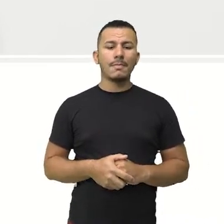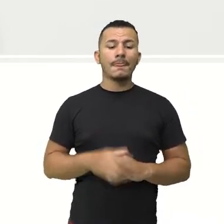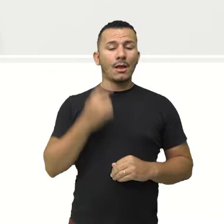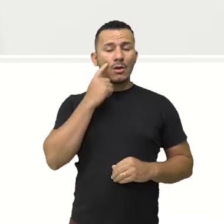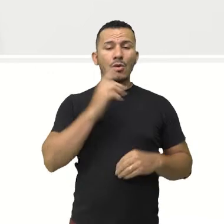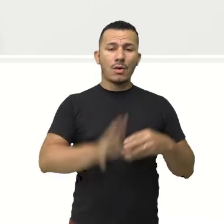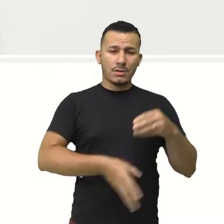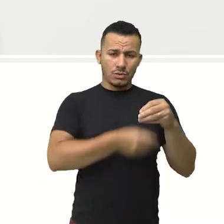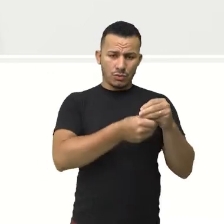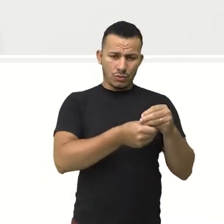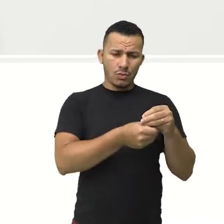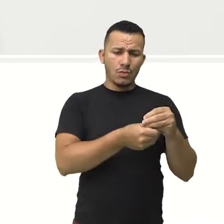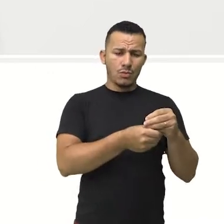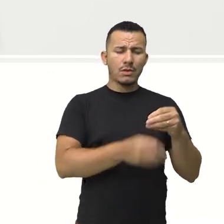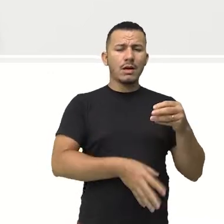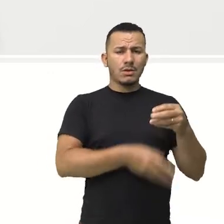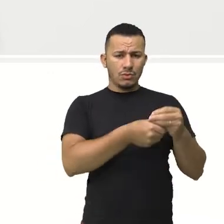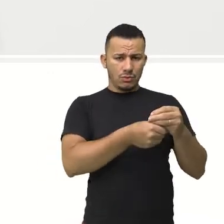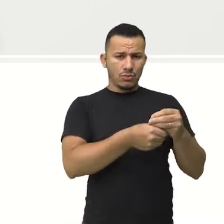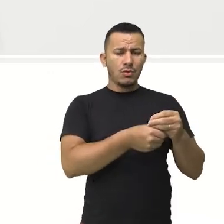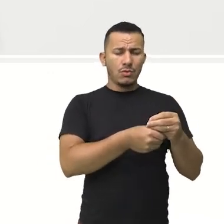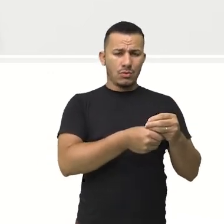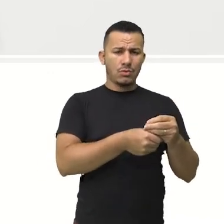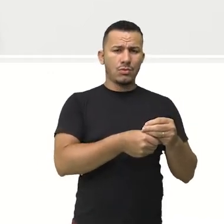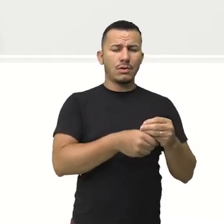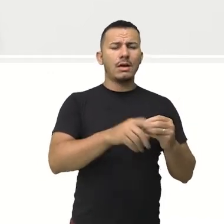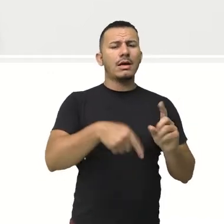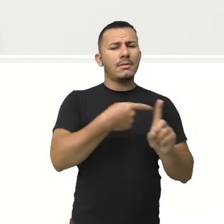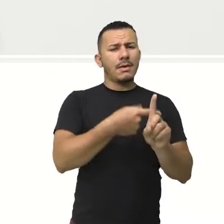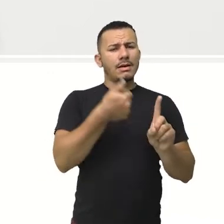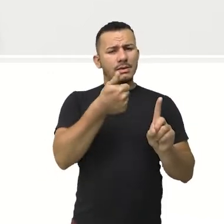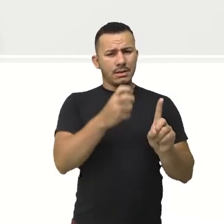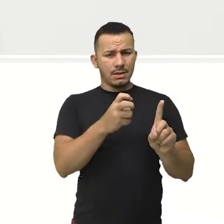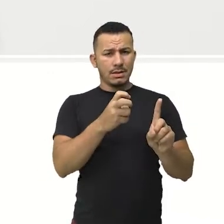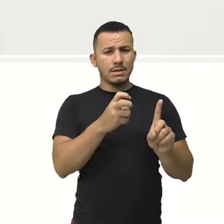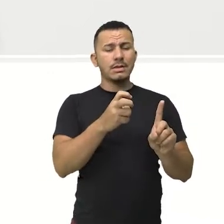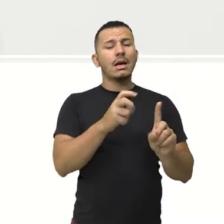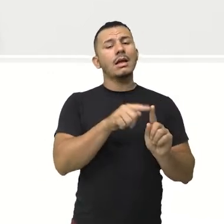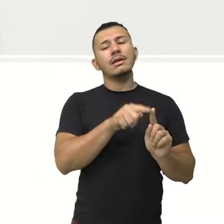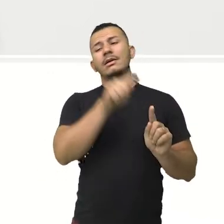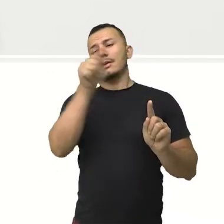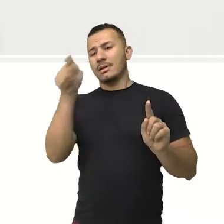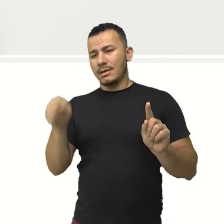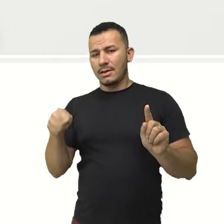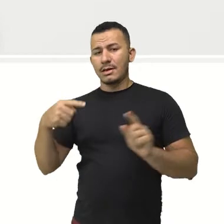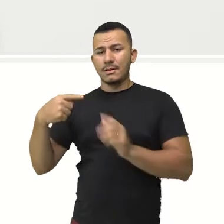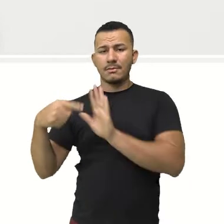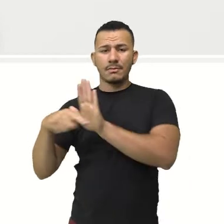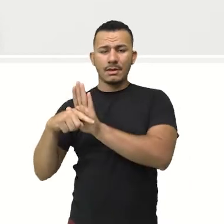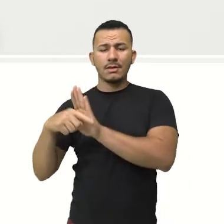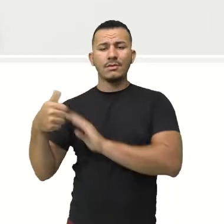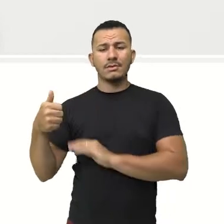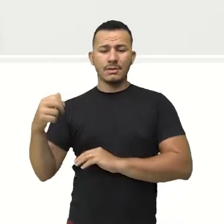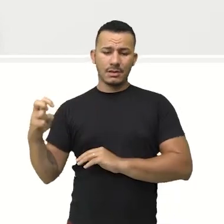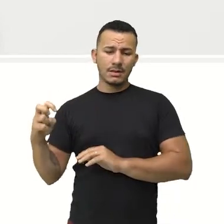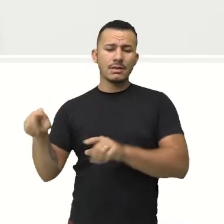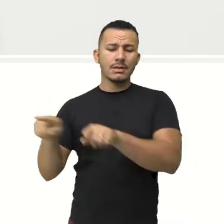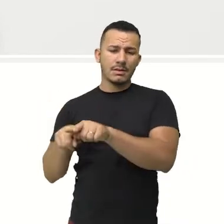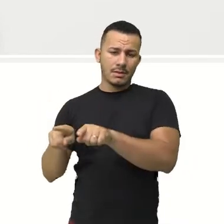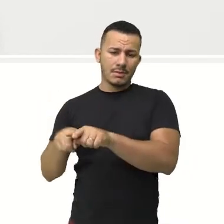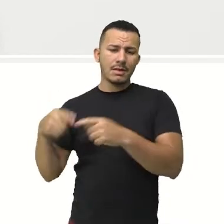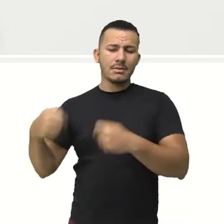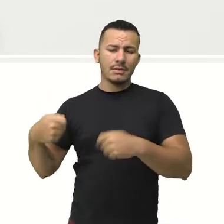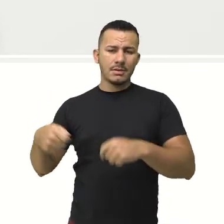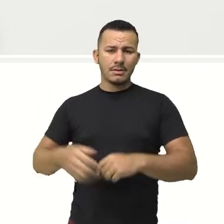adicionar um simétrico a 15. Qual é o simétrico de mais 15? Menos 15. Automaticamente, do outro lado também